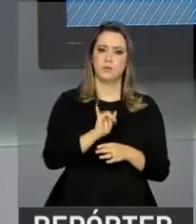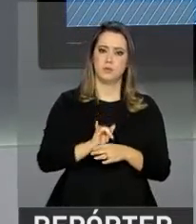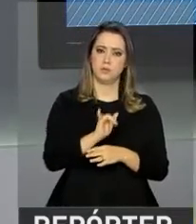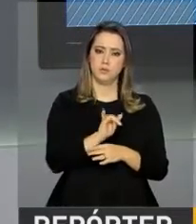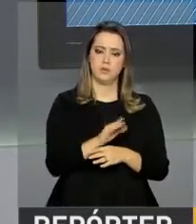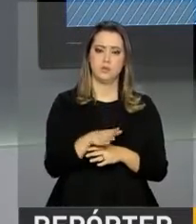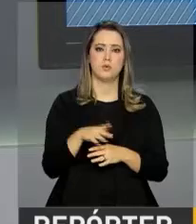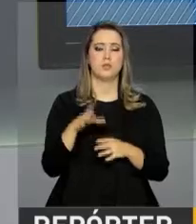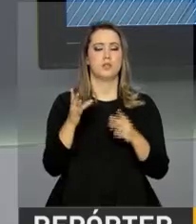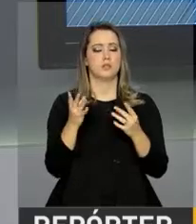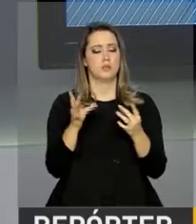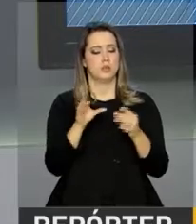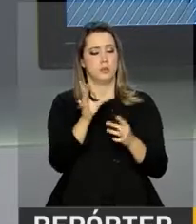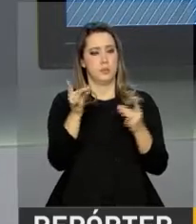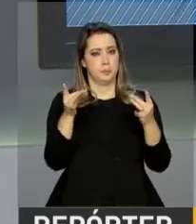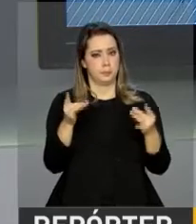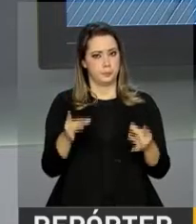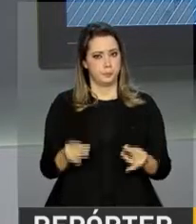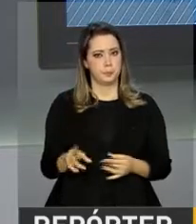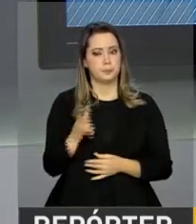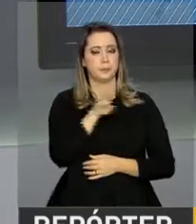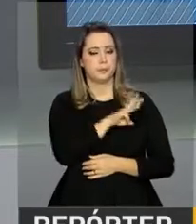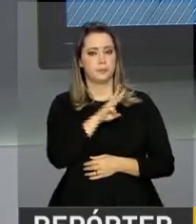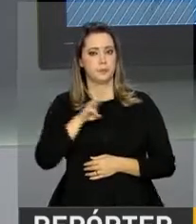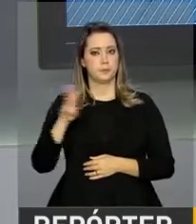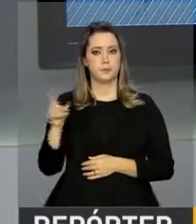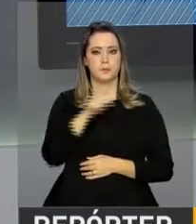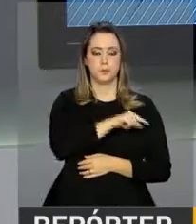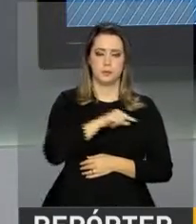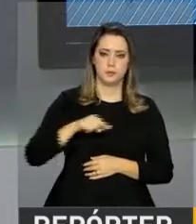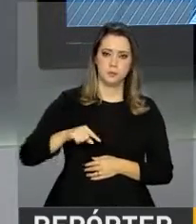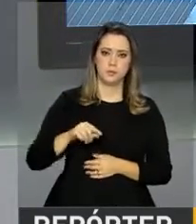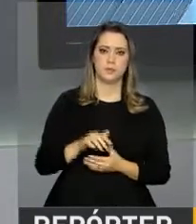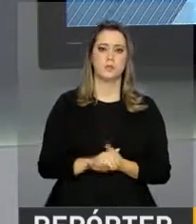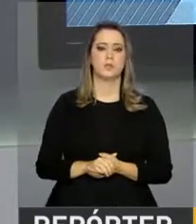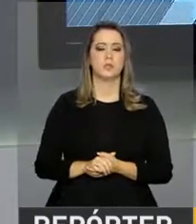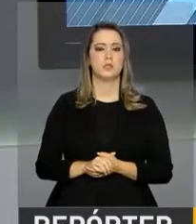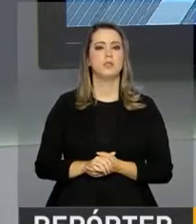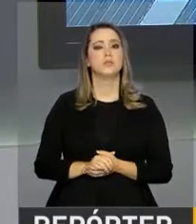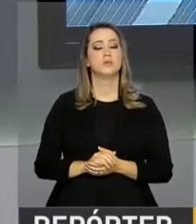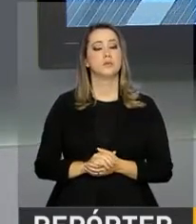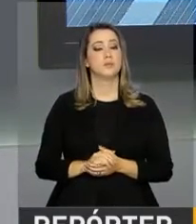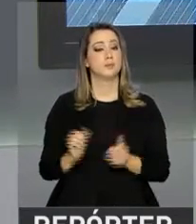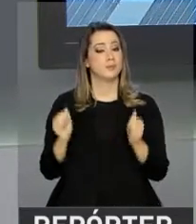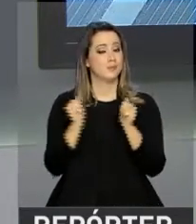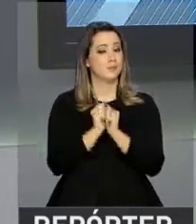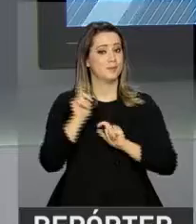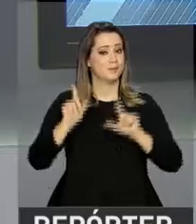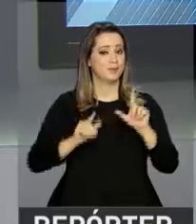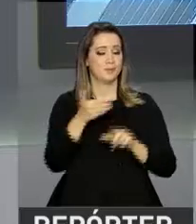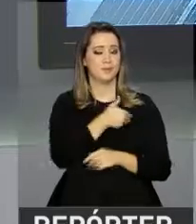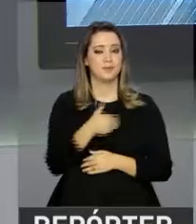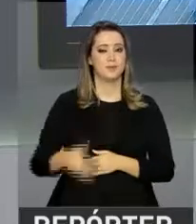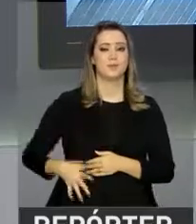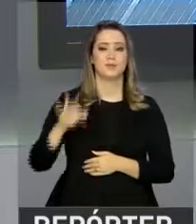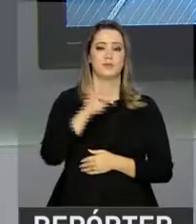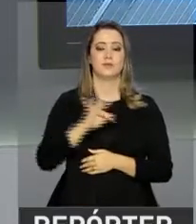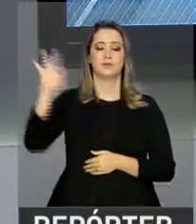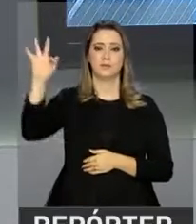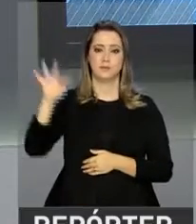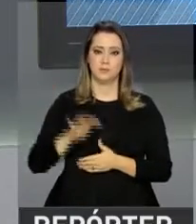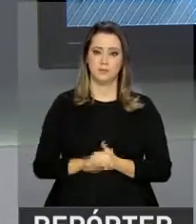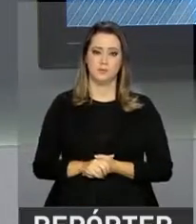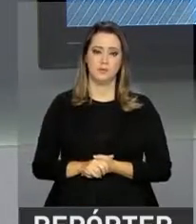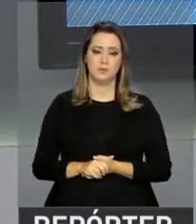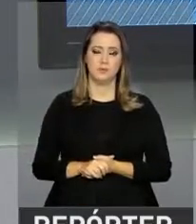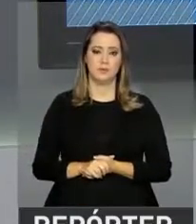reportagens no youtube e toda a nossa programação também está na página da nbr na internet continue aqui com a gente e nbr a tv do governo